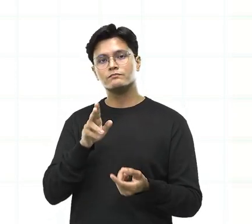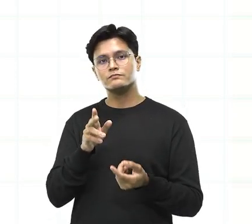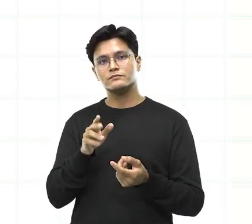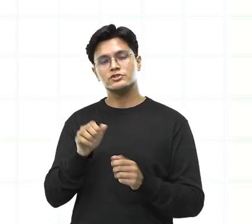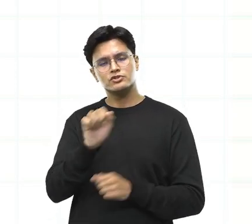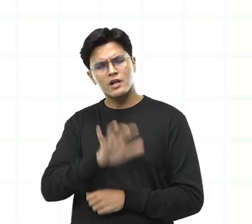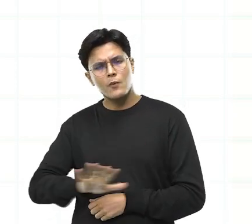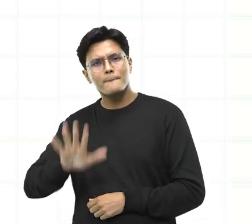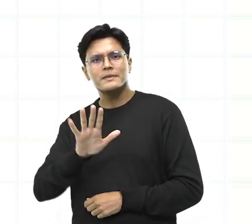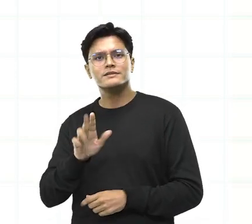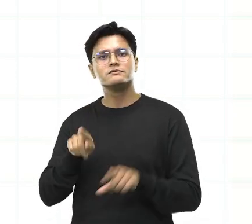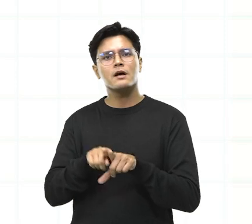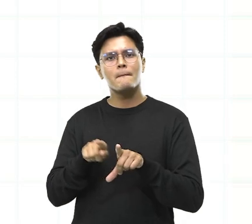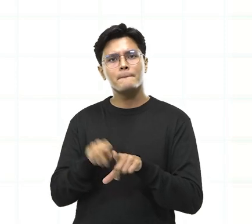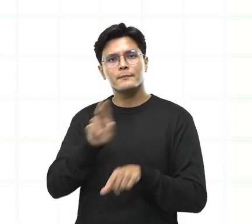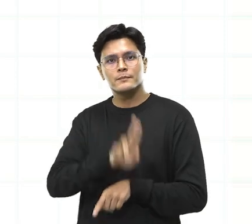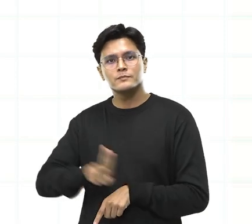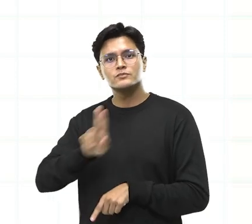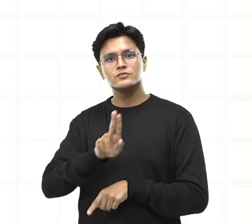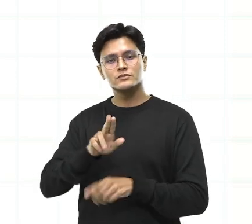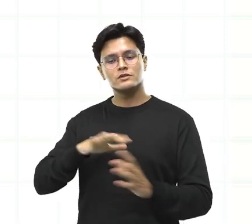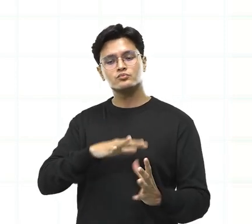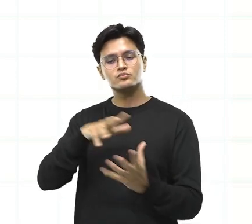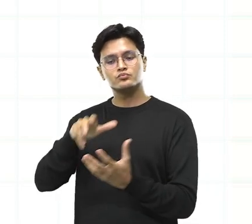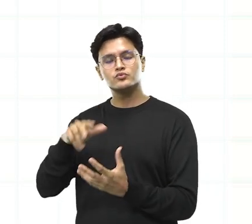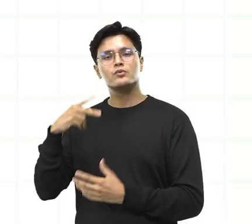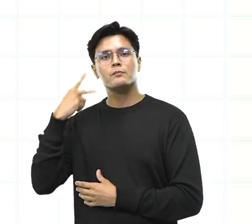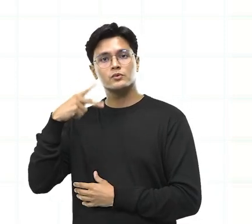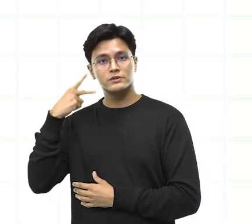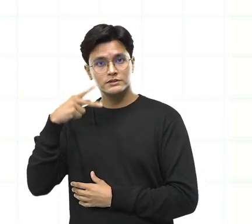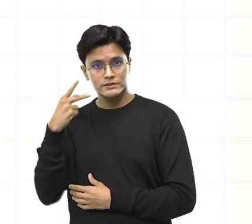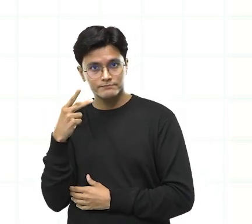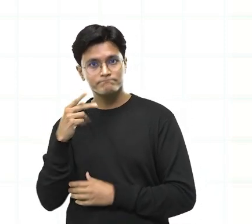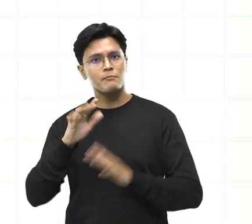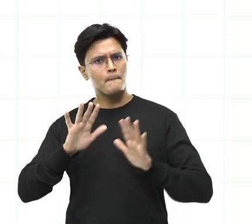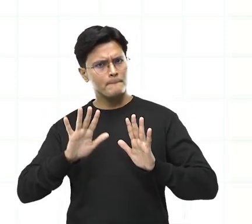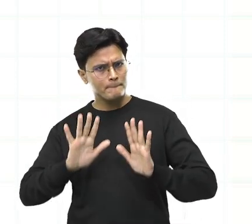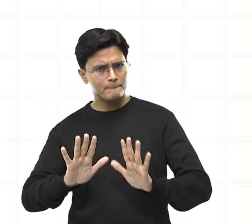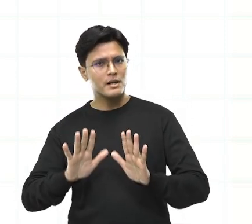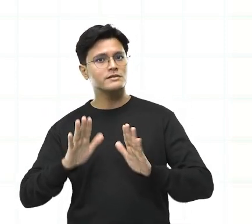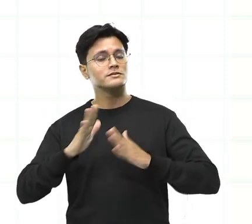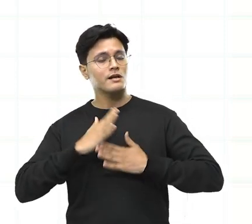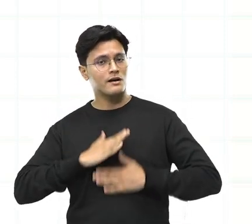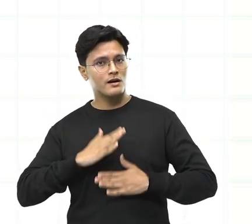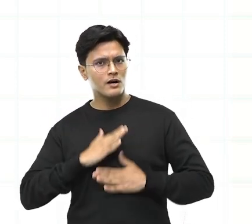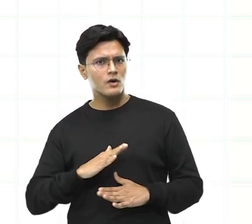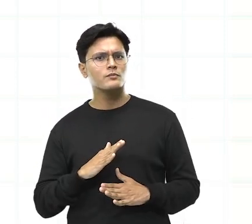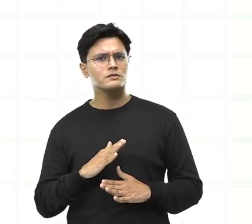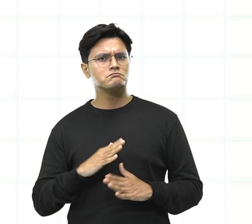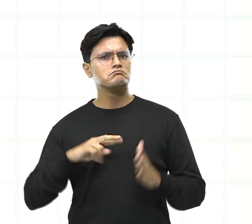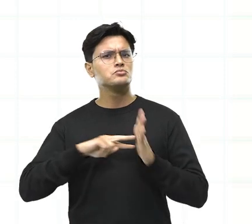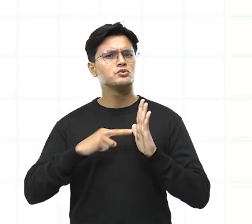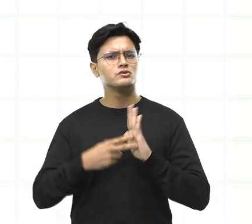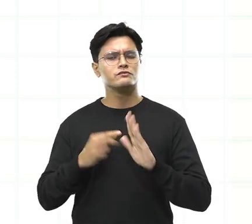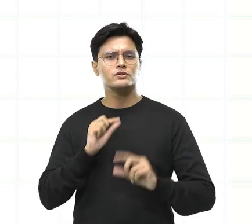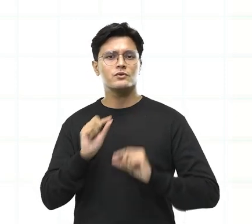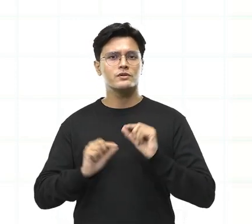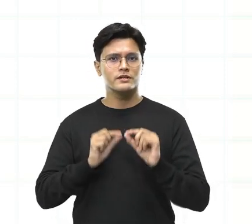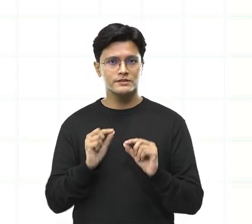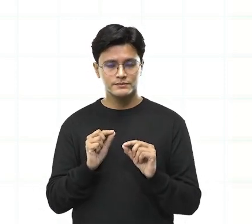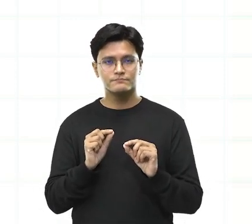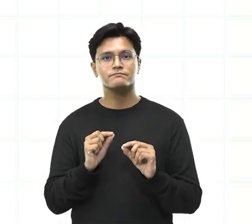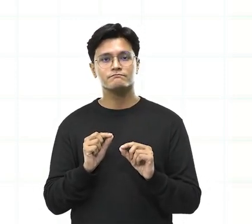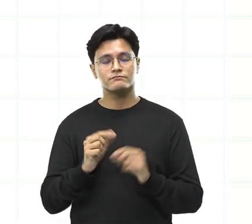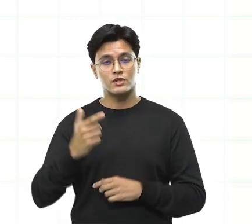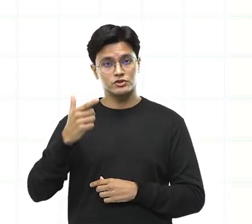utilização no mundo da política. Muita calma nessa hora, vamos lá. O que o senhor está querendo dizer aqui, professor? Olha só,